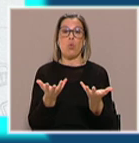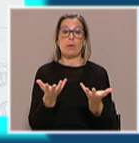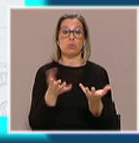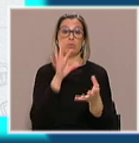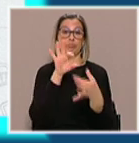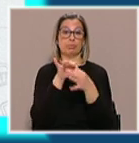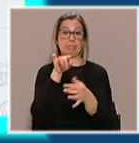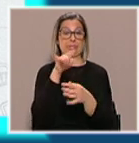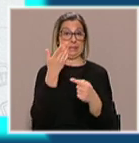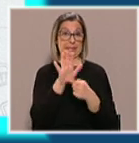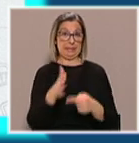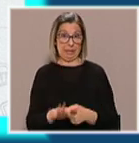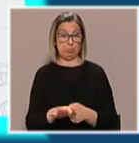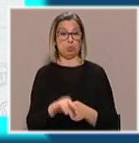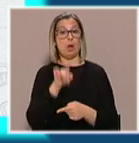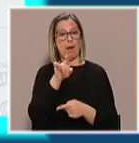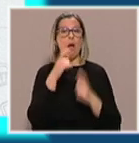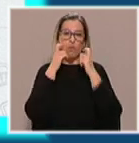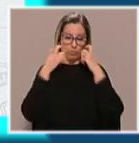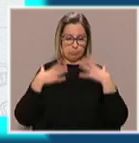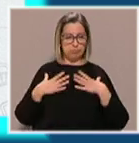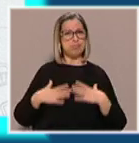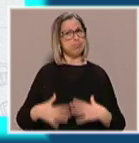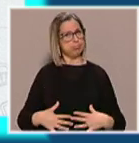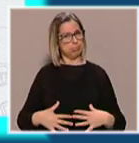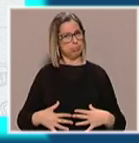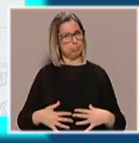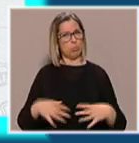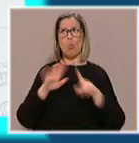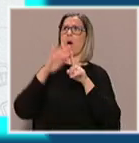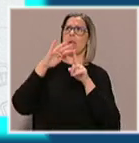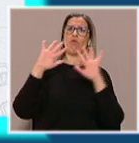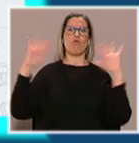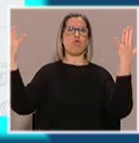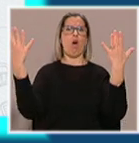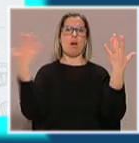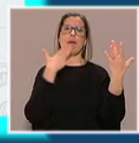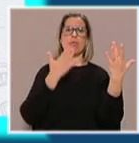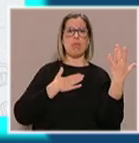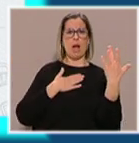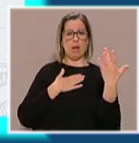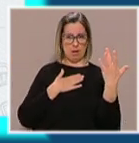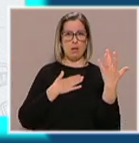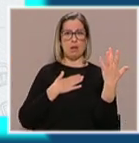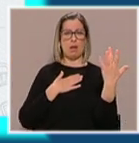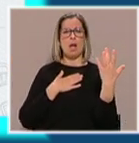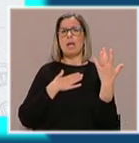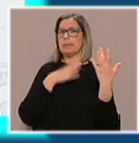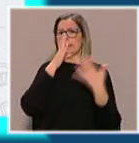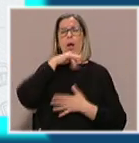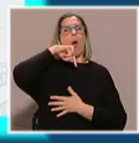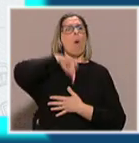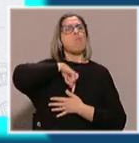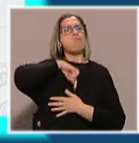foram apenas respostas fisiológicas. Porém, existem também adaptações comportamentais e que são